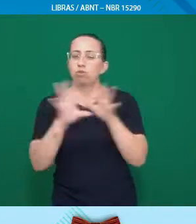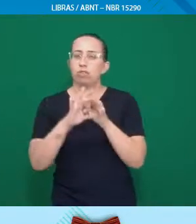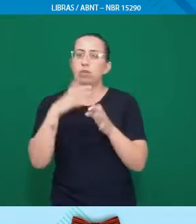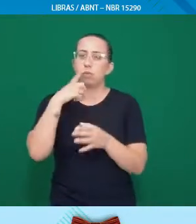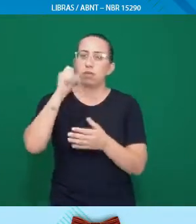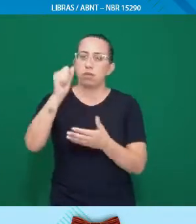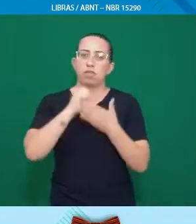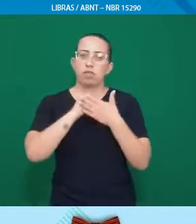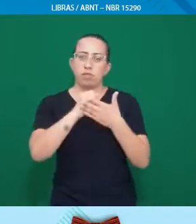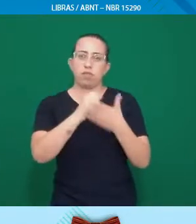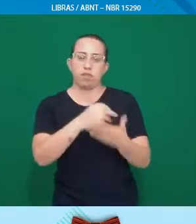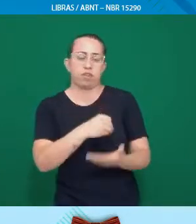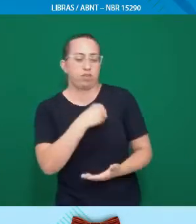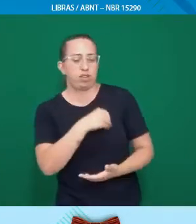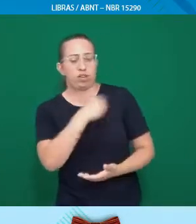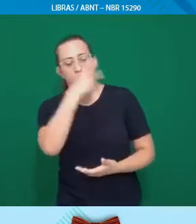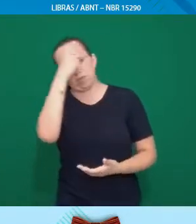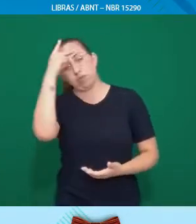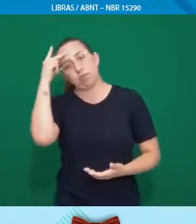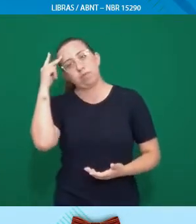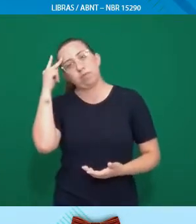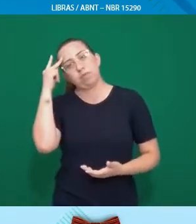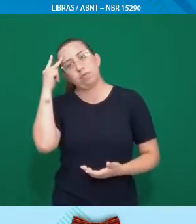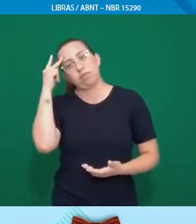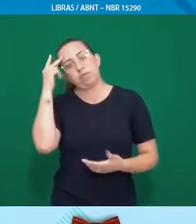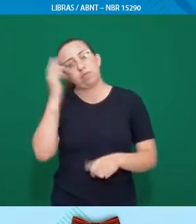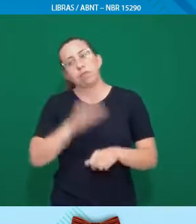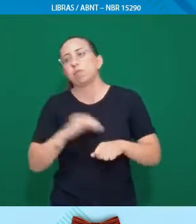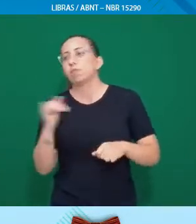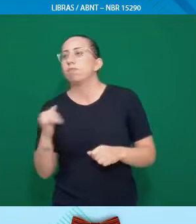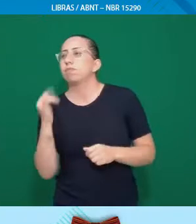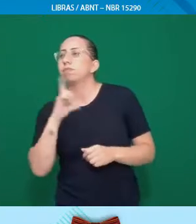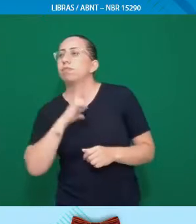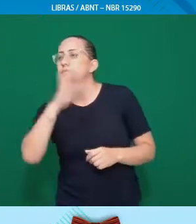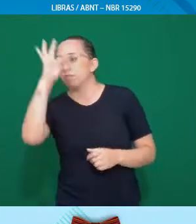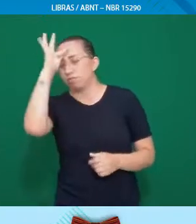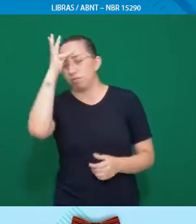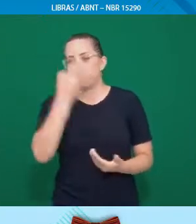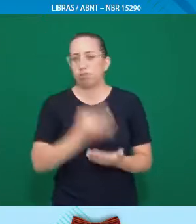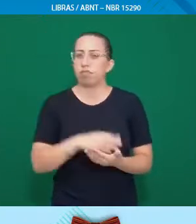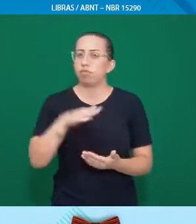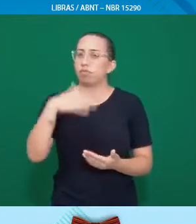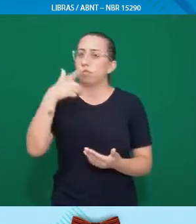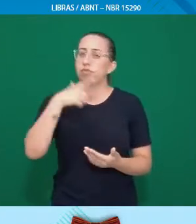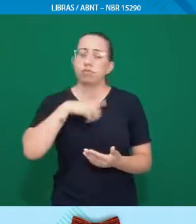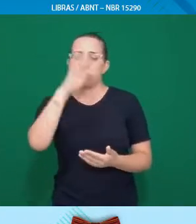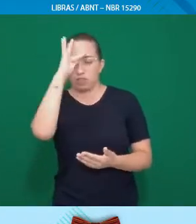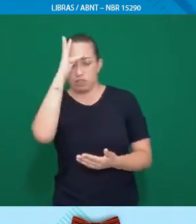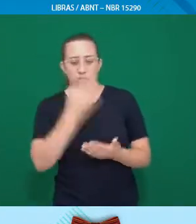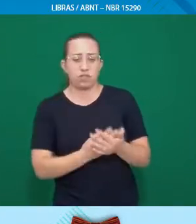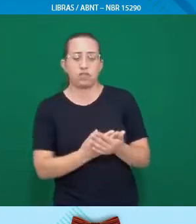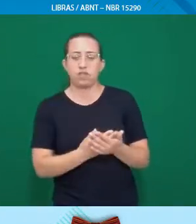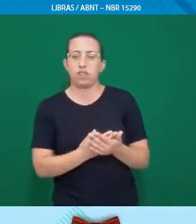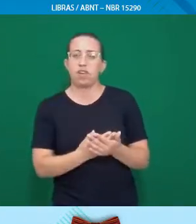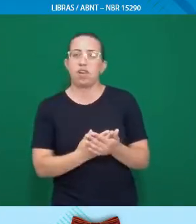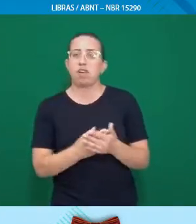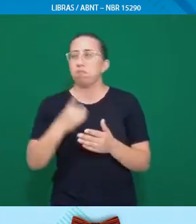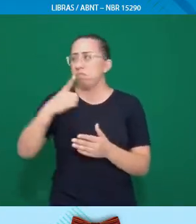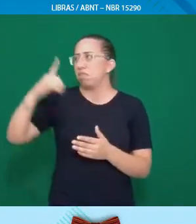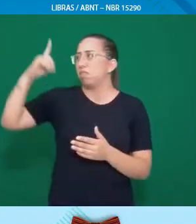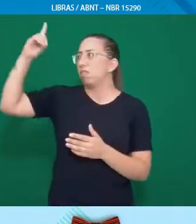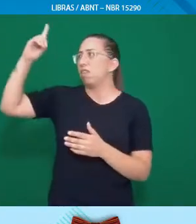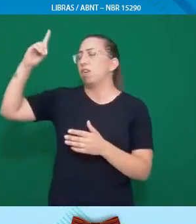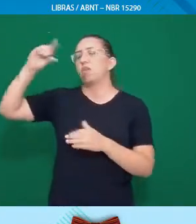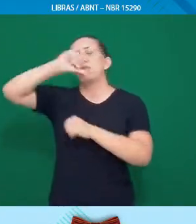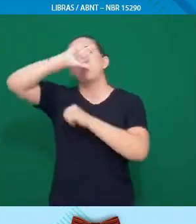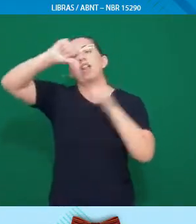Marlene fazer o bem é ter fé e quando se tem fé acreditar num Deus maior esse Deus